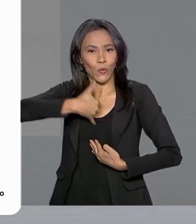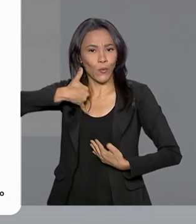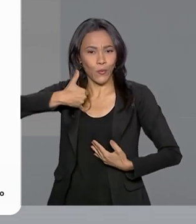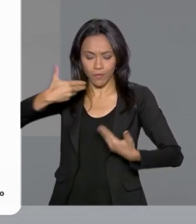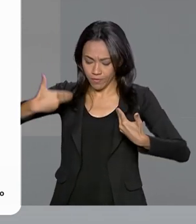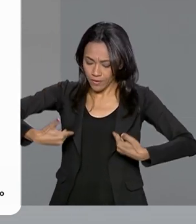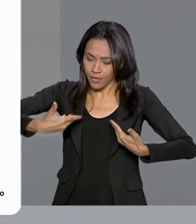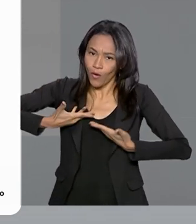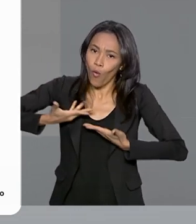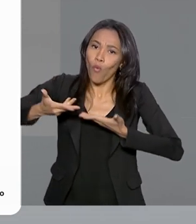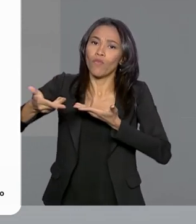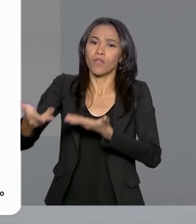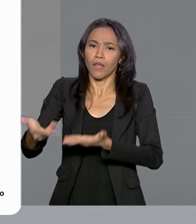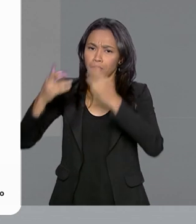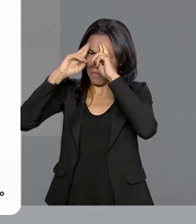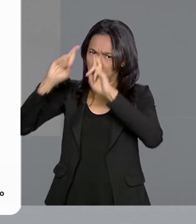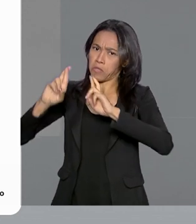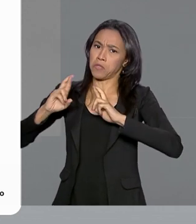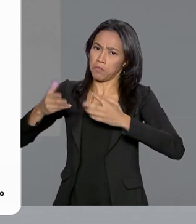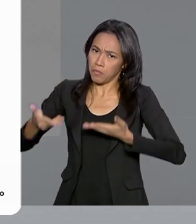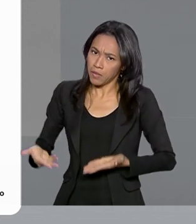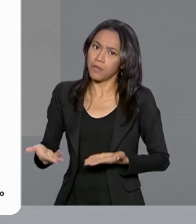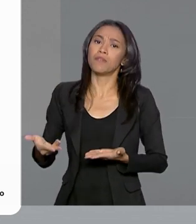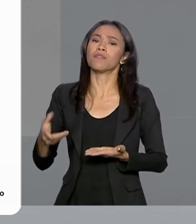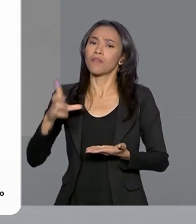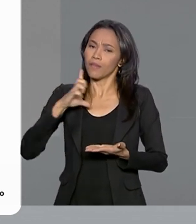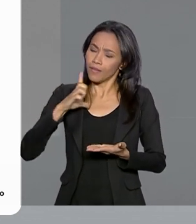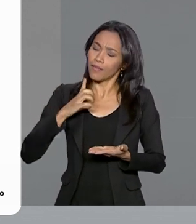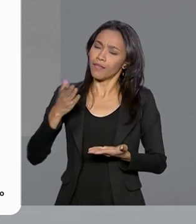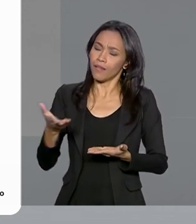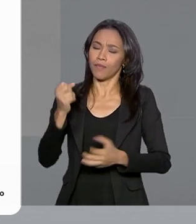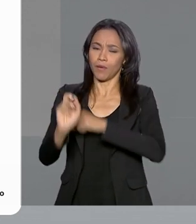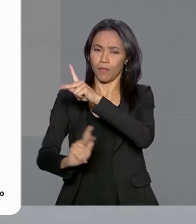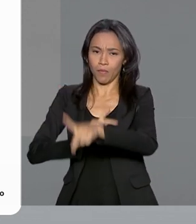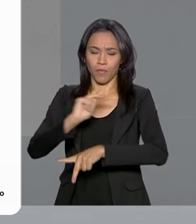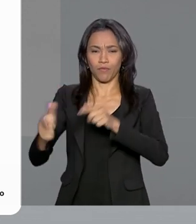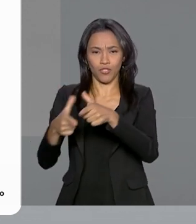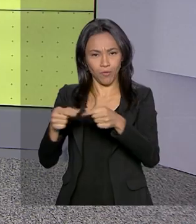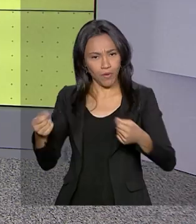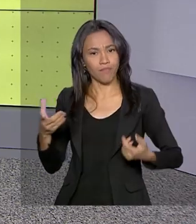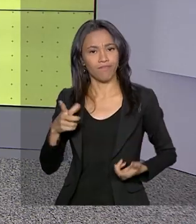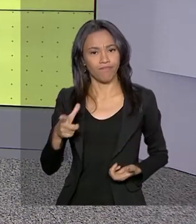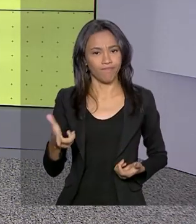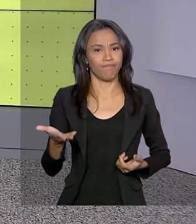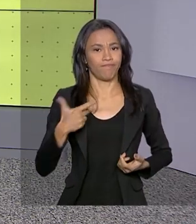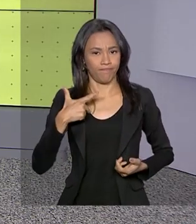um dos convidados, pelo respeito e consideração que tem pelo povo japonês.